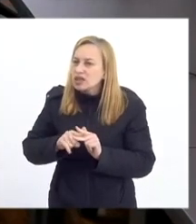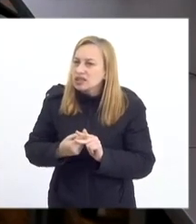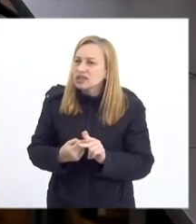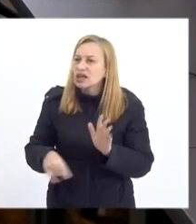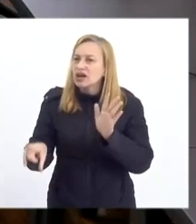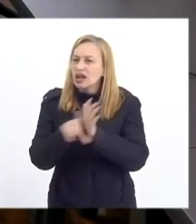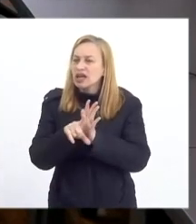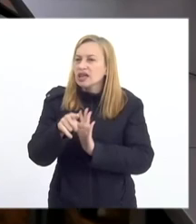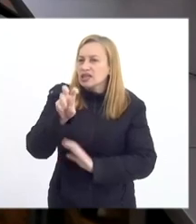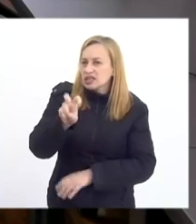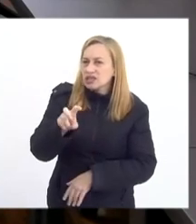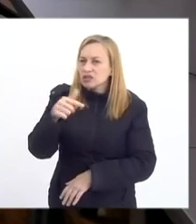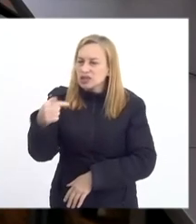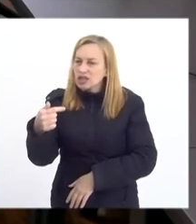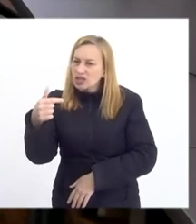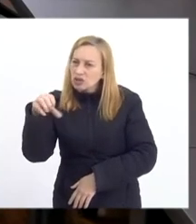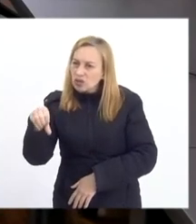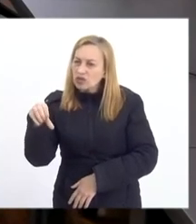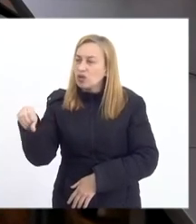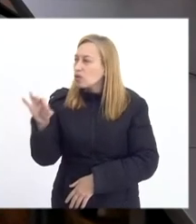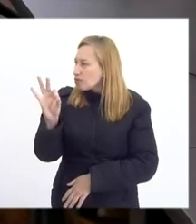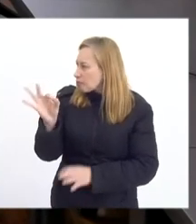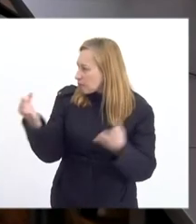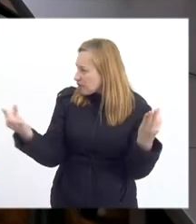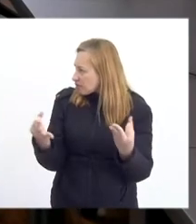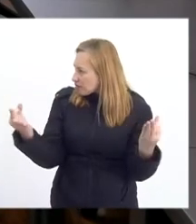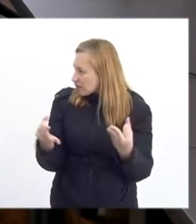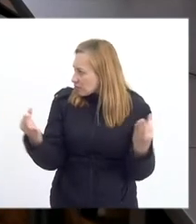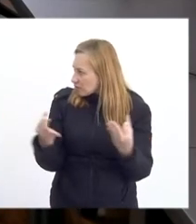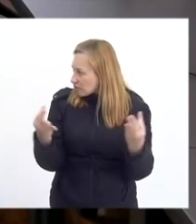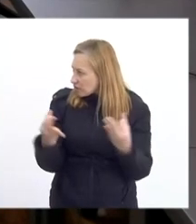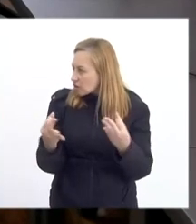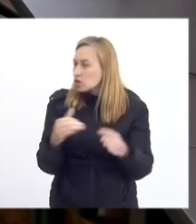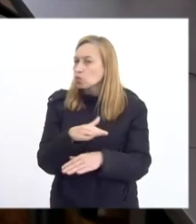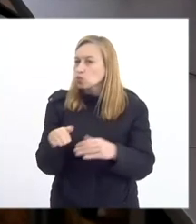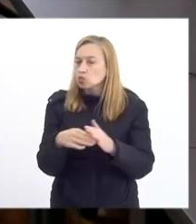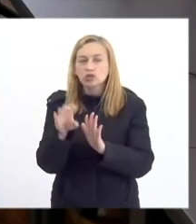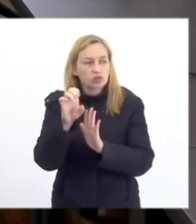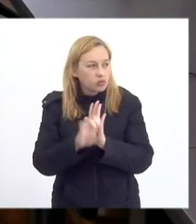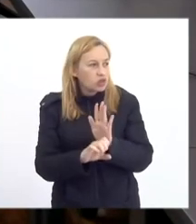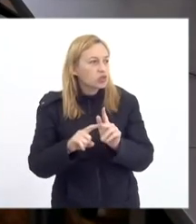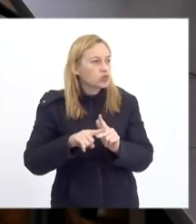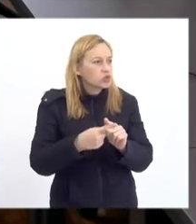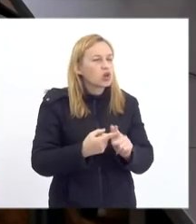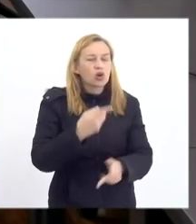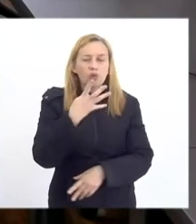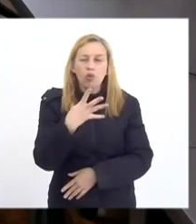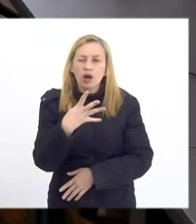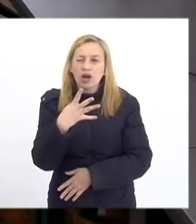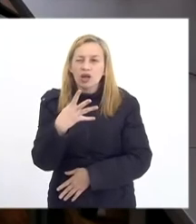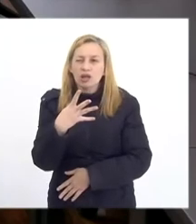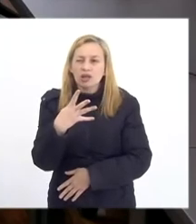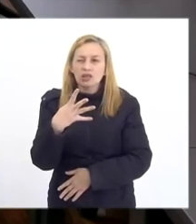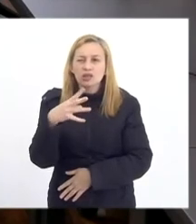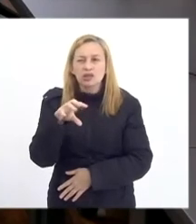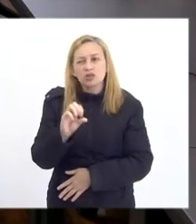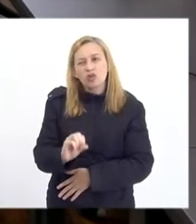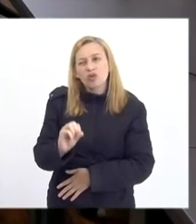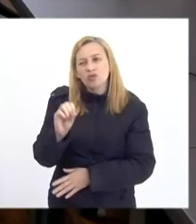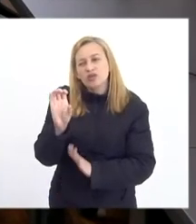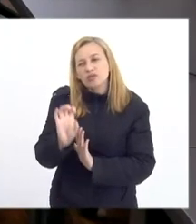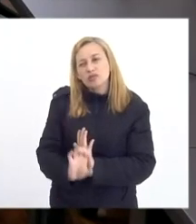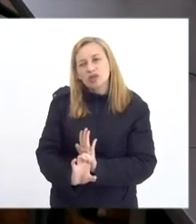lei 5799. Perfeito. Todas são emendas de alteração, as 49 Maravilha.